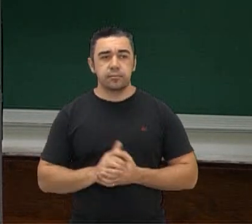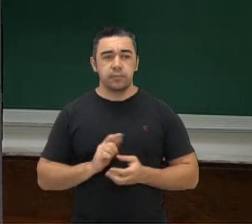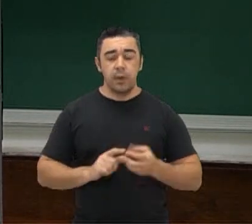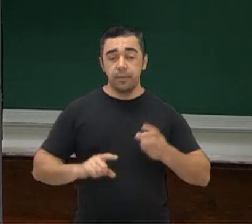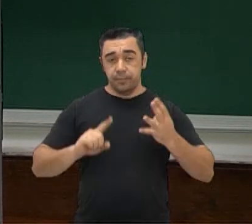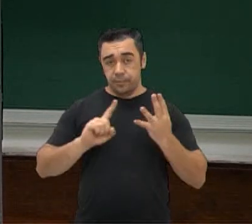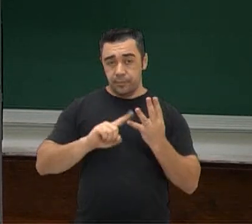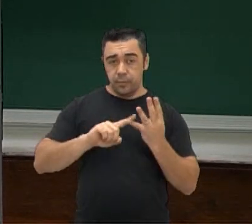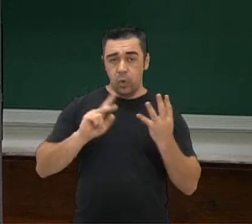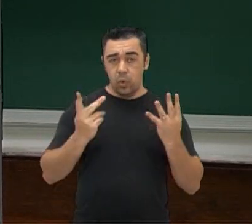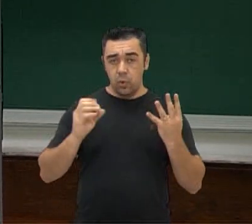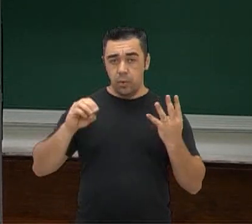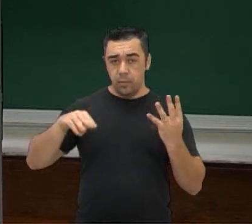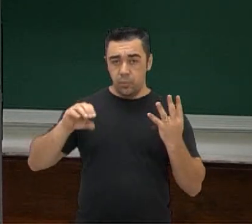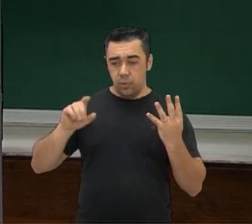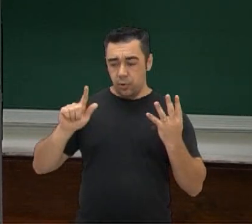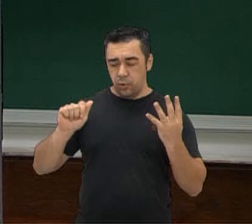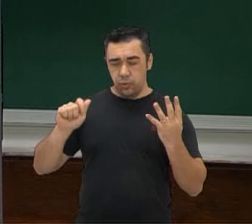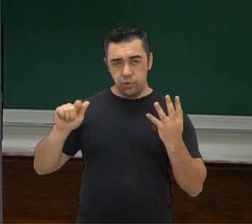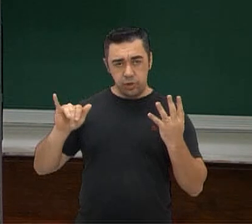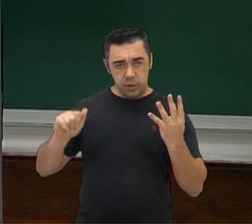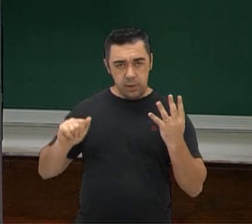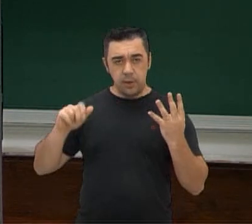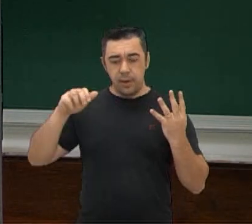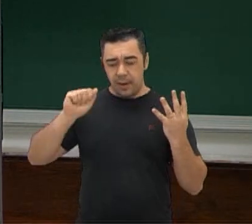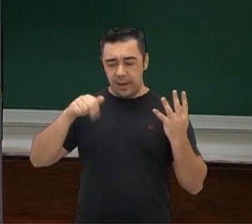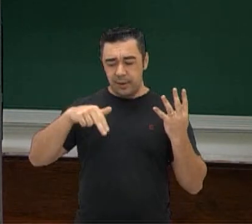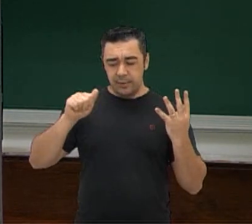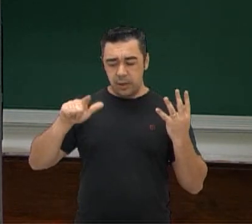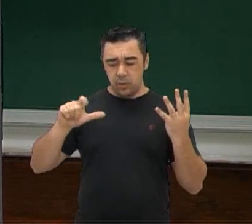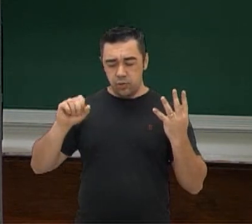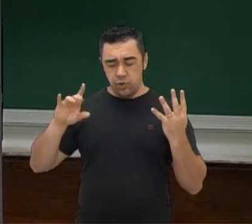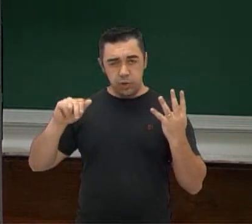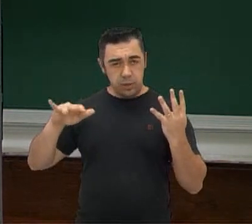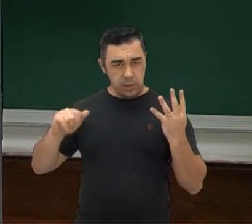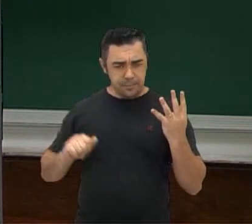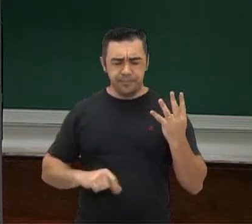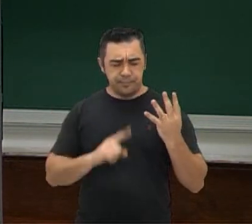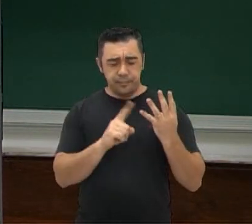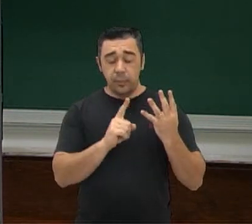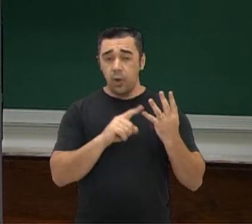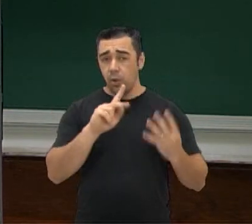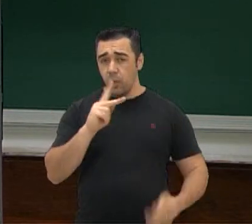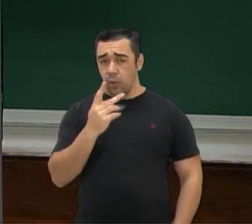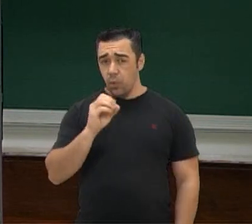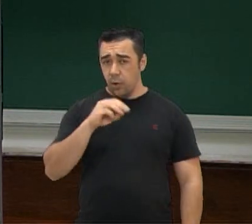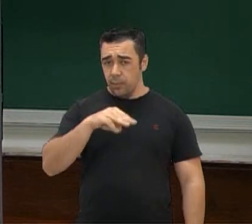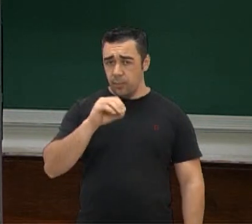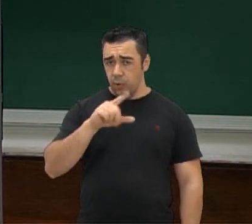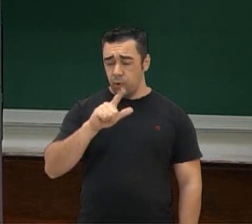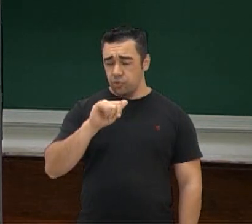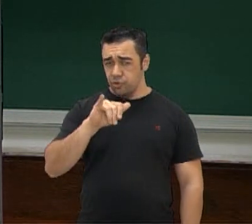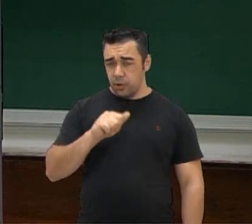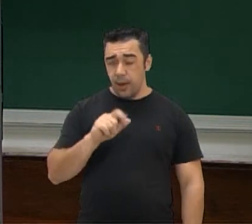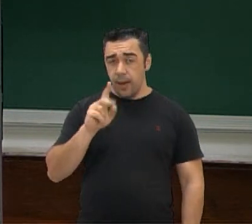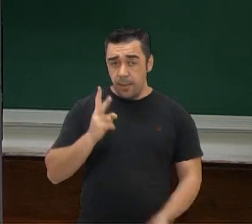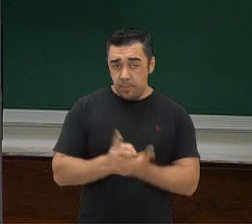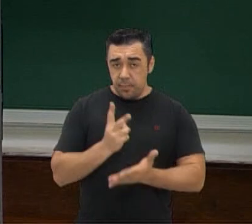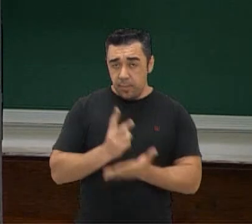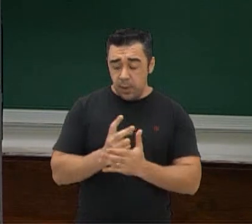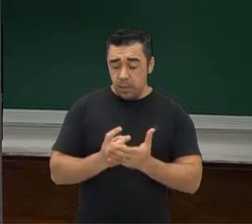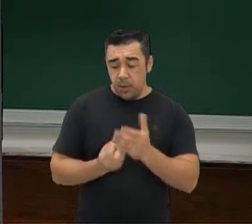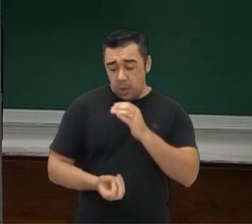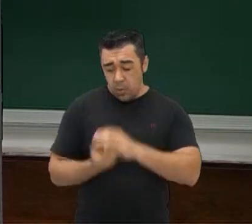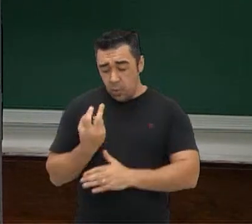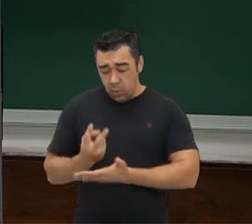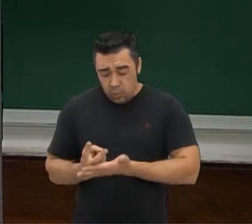a diferença, não pode esquecer. Vamos lá lembrar? Então, homologia tem mesma origem embrionária, mesma origem evolutiva,